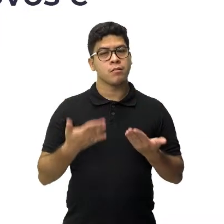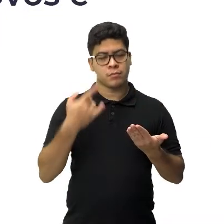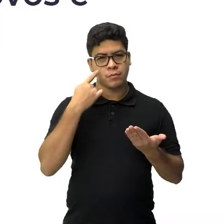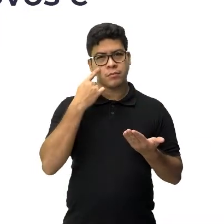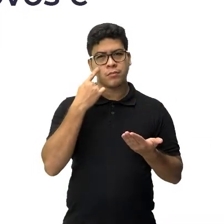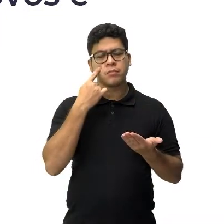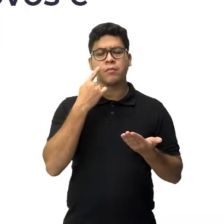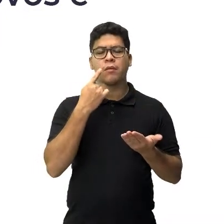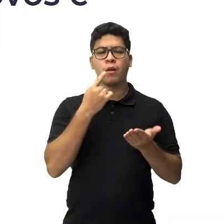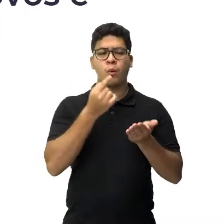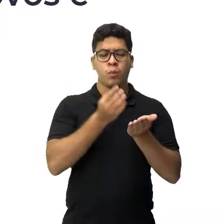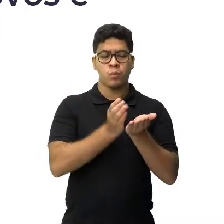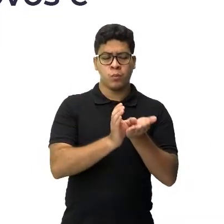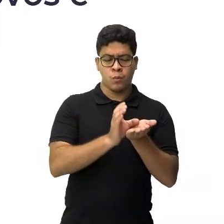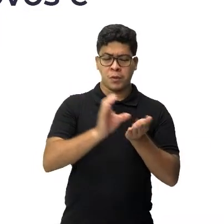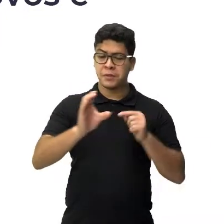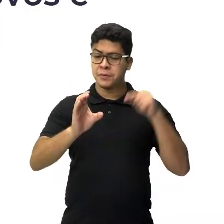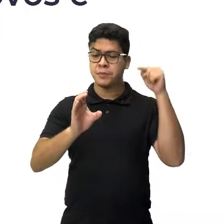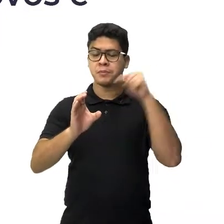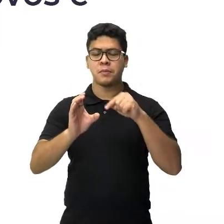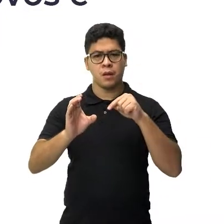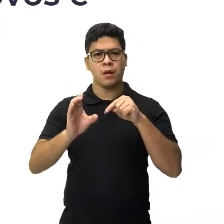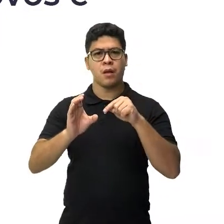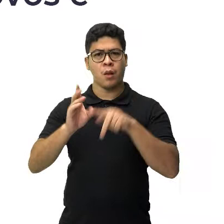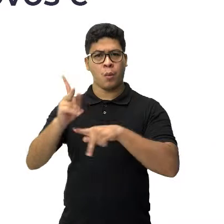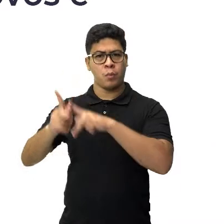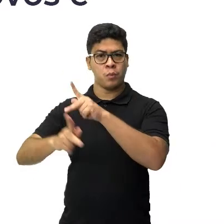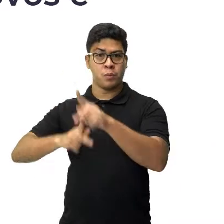grande parte desses povos